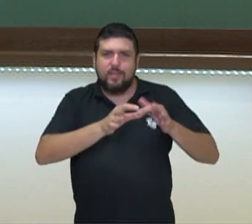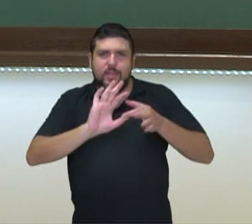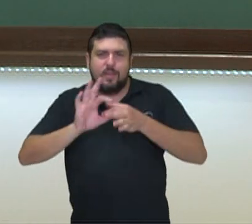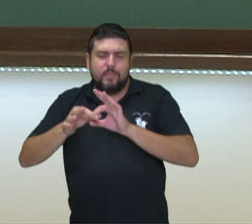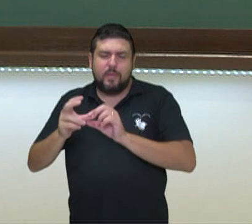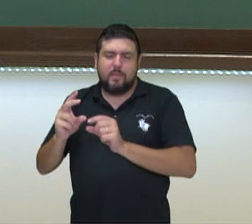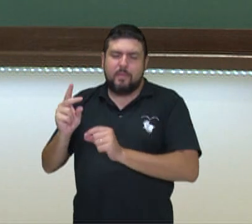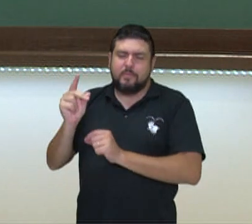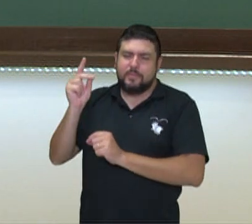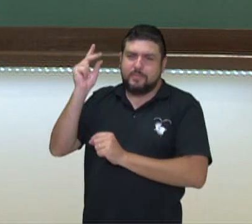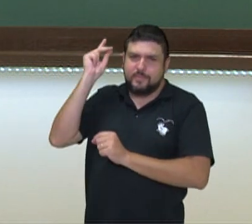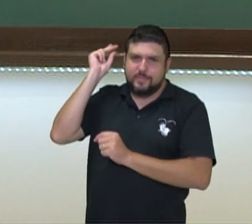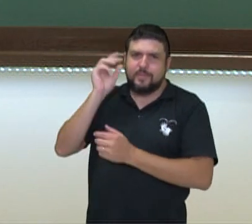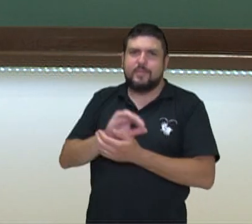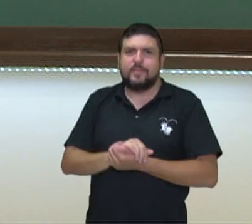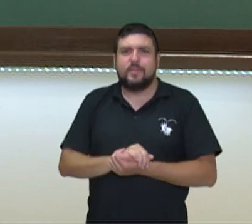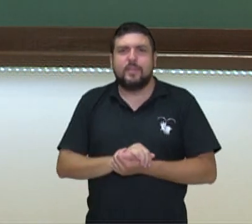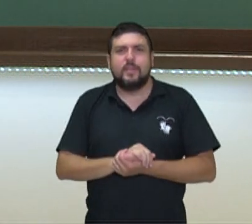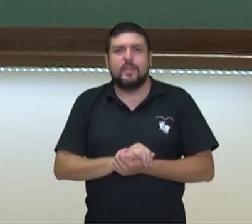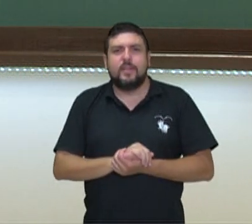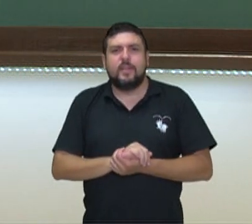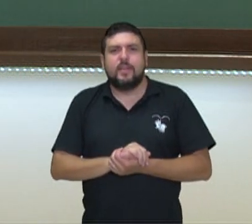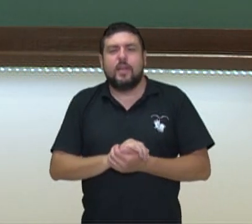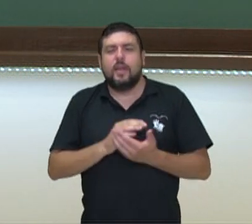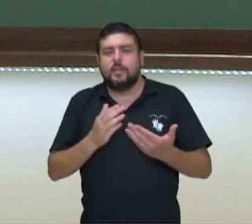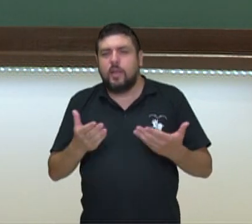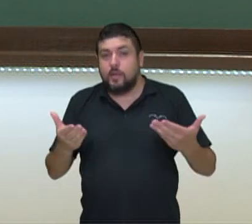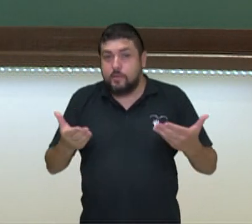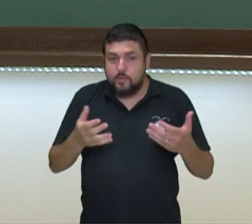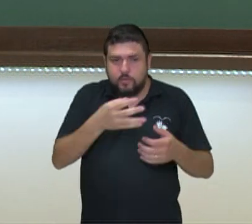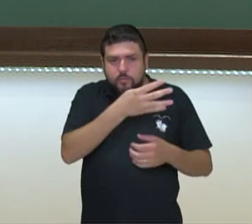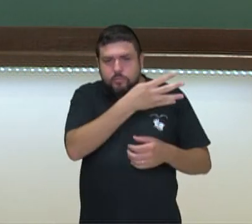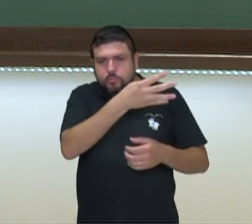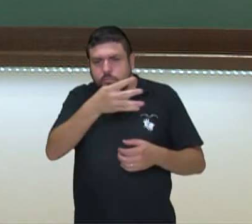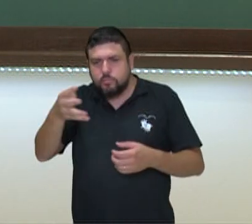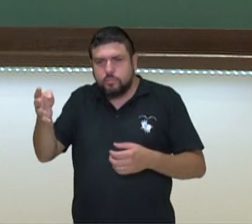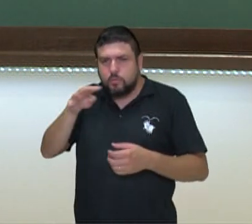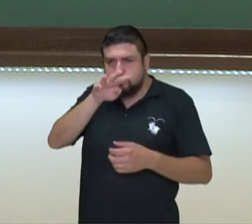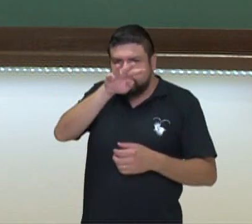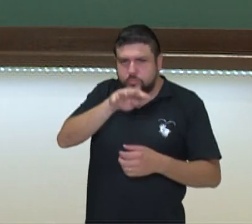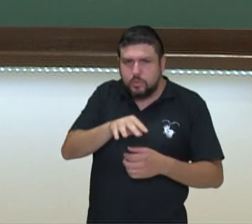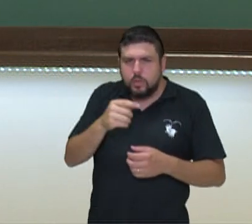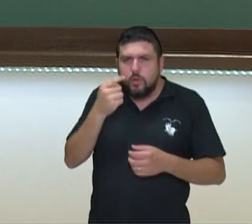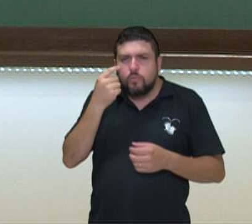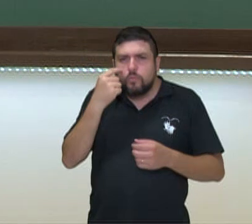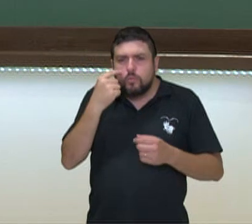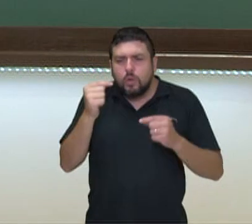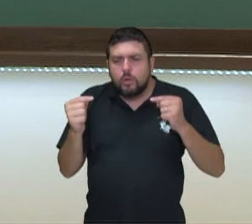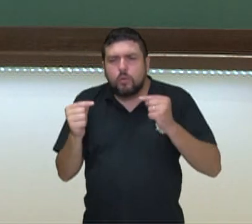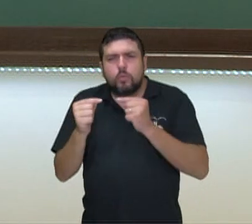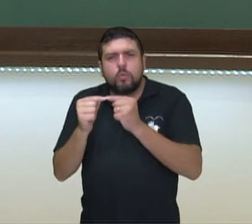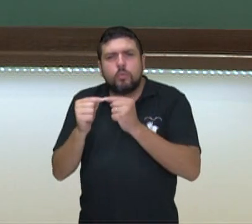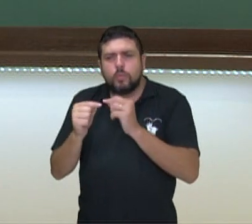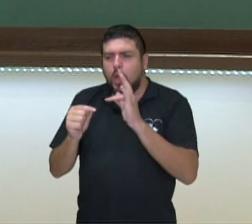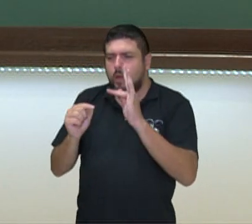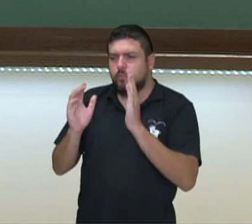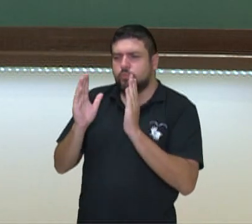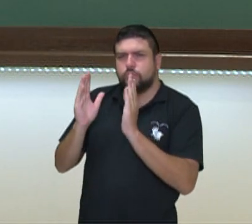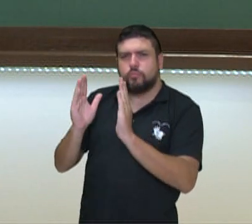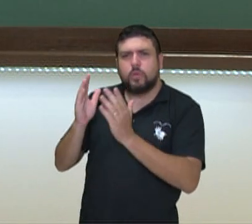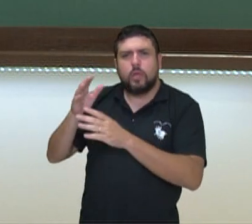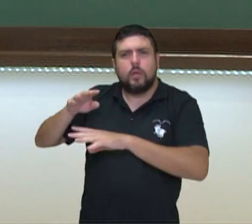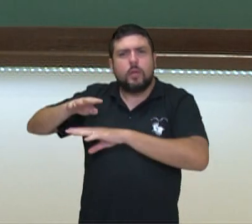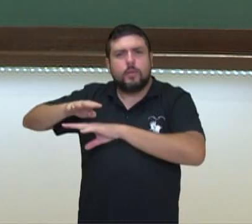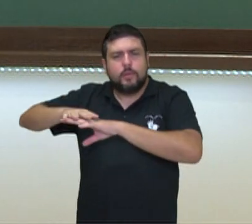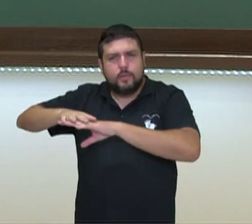tempo. Vamos ver então, analisar essa tabelinha e relacionar com uma função matemática aí. Compare o que você fez, tá?